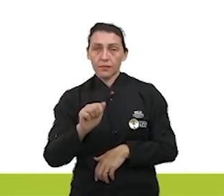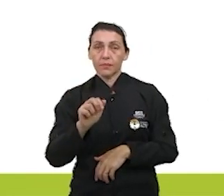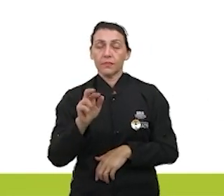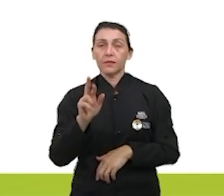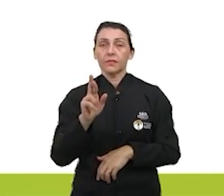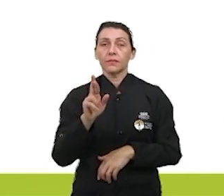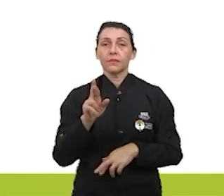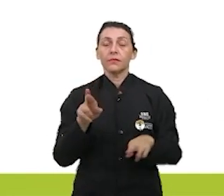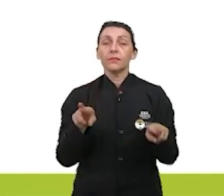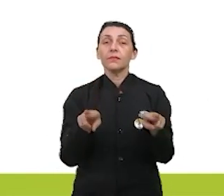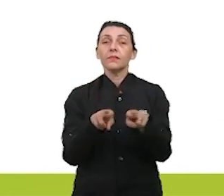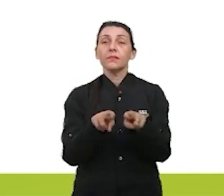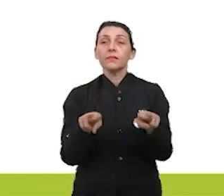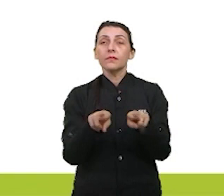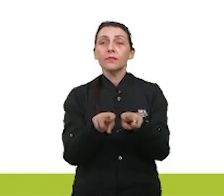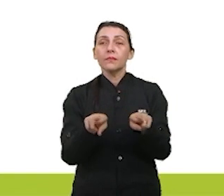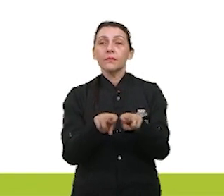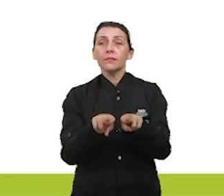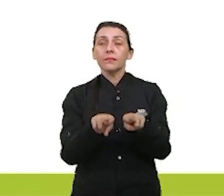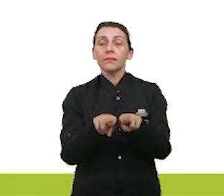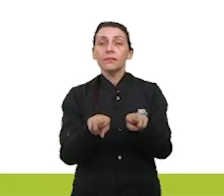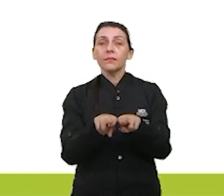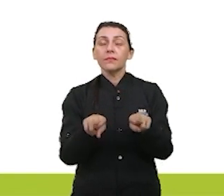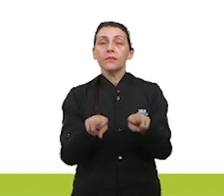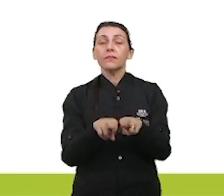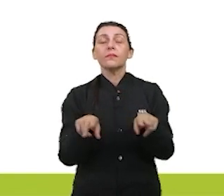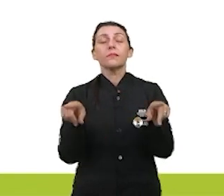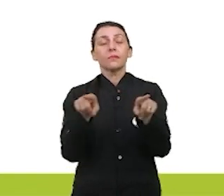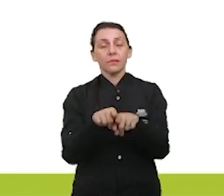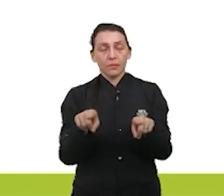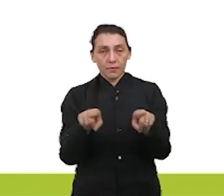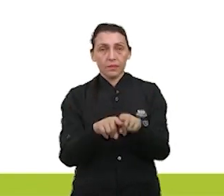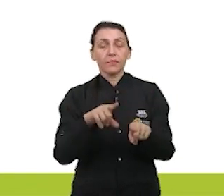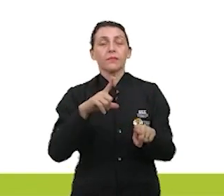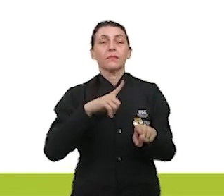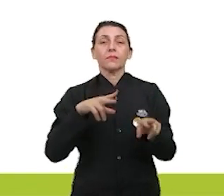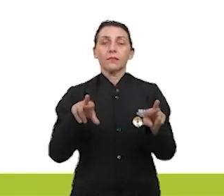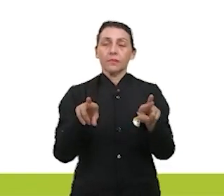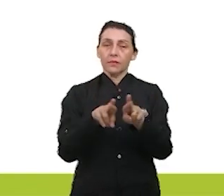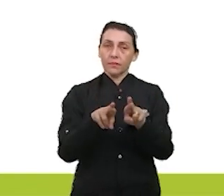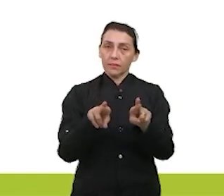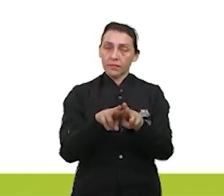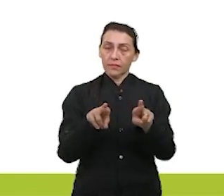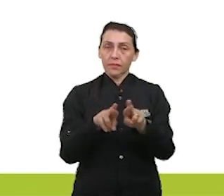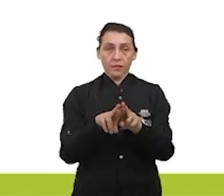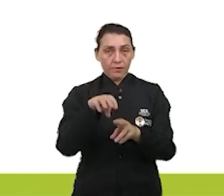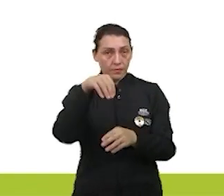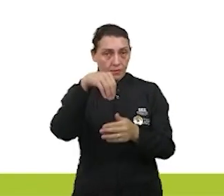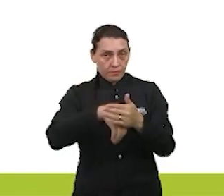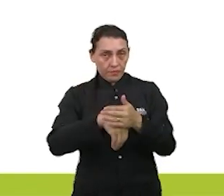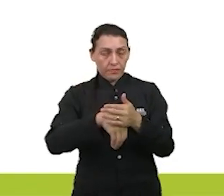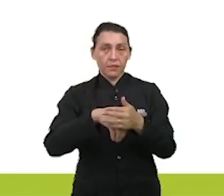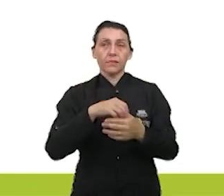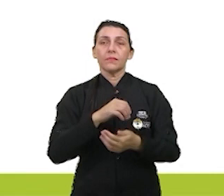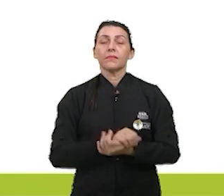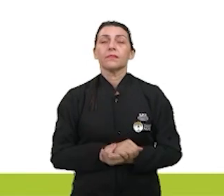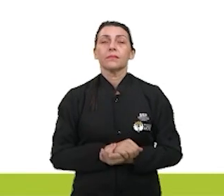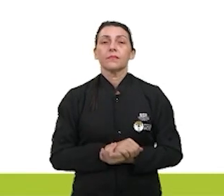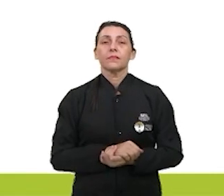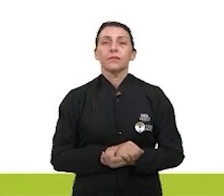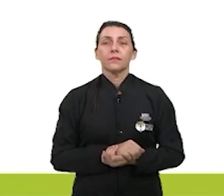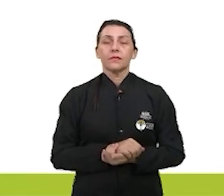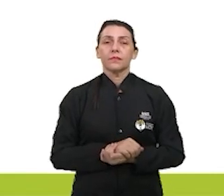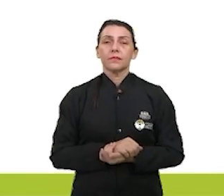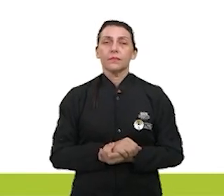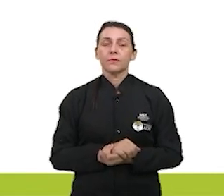resistência interna do receptor. O receptor também tem uma resistência interna, tá? Então, é a resistência interna